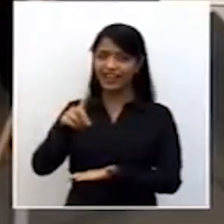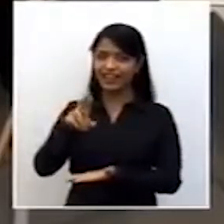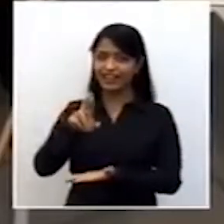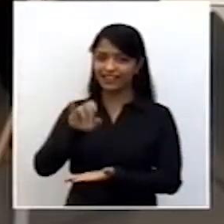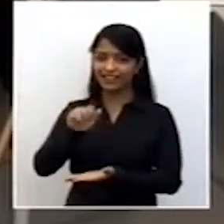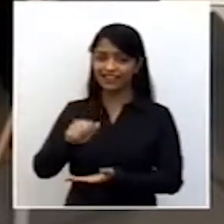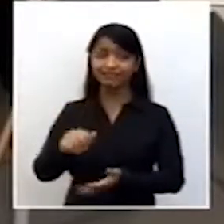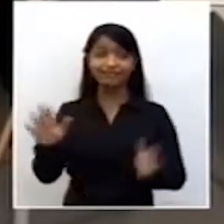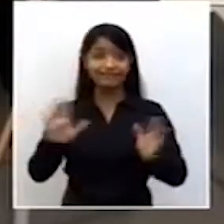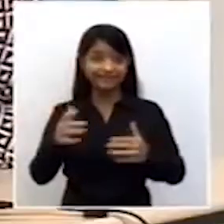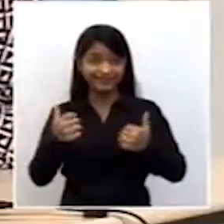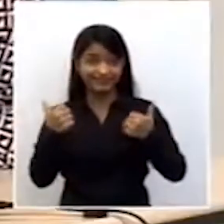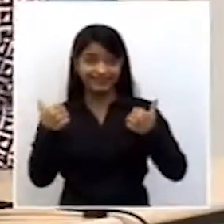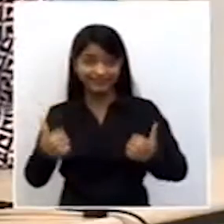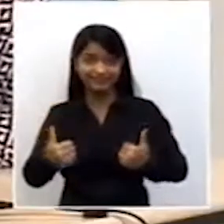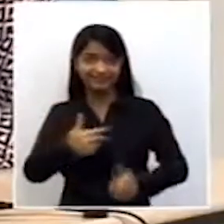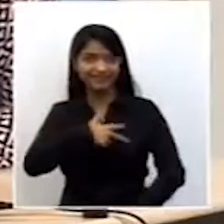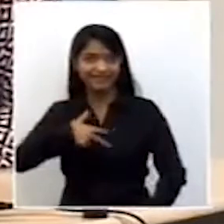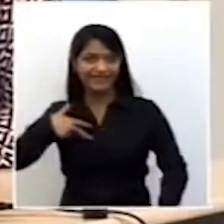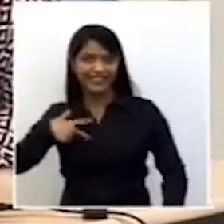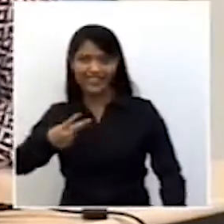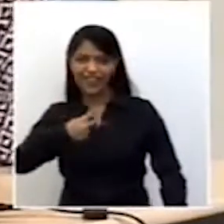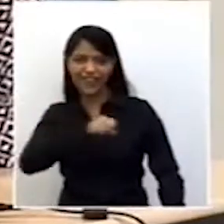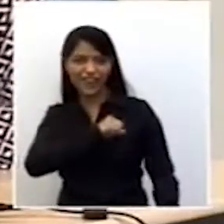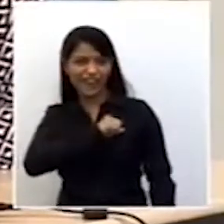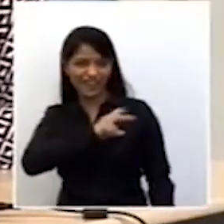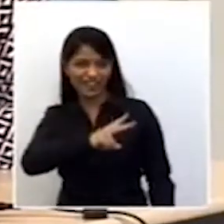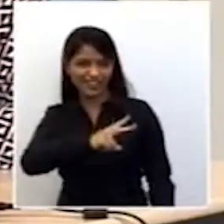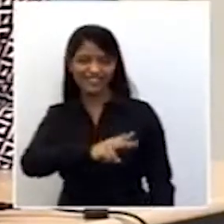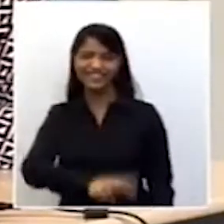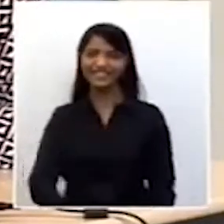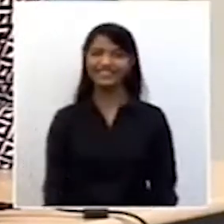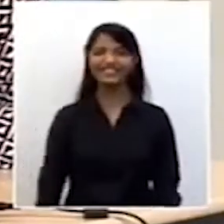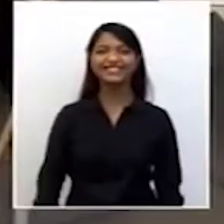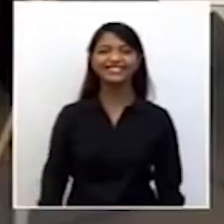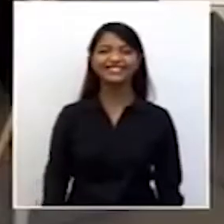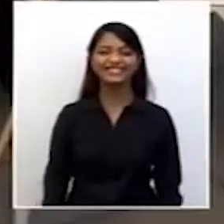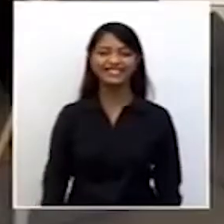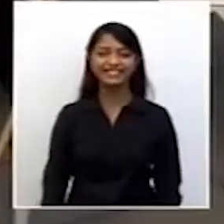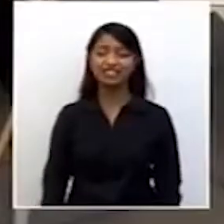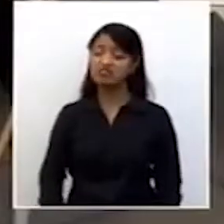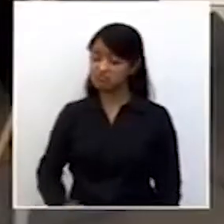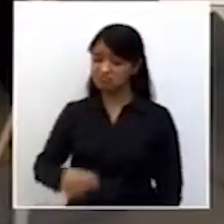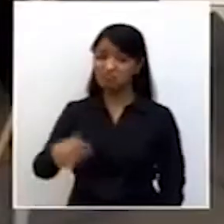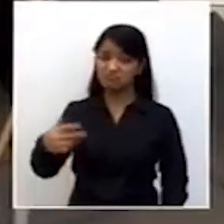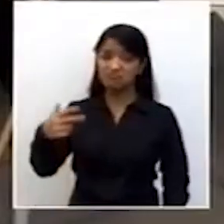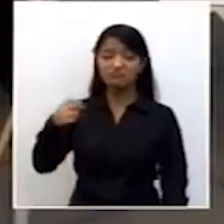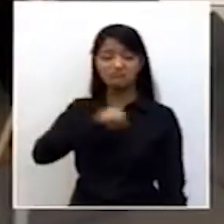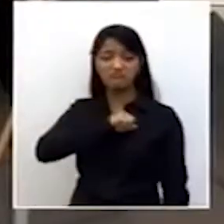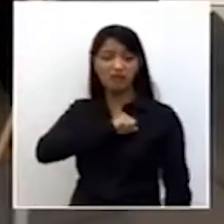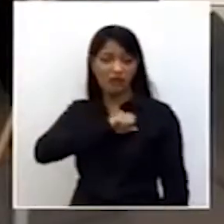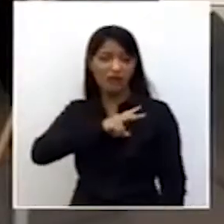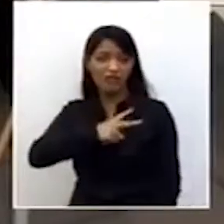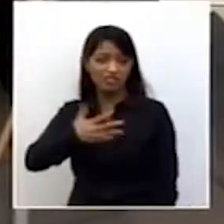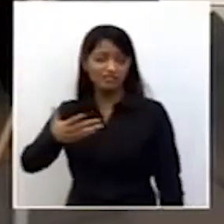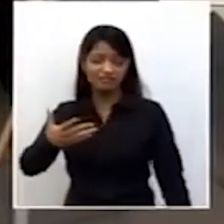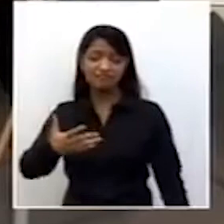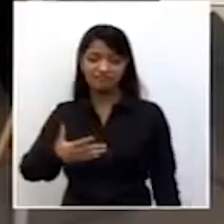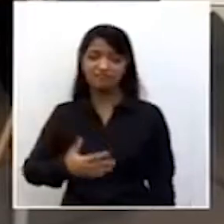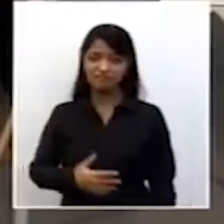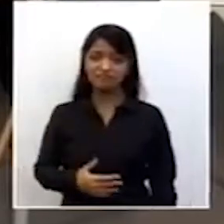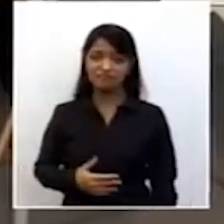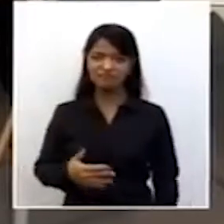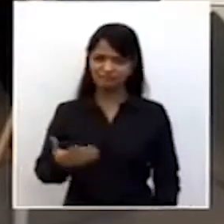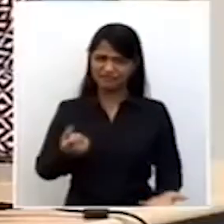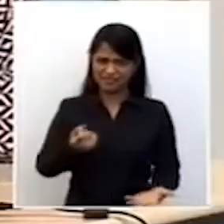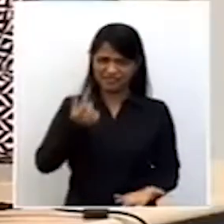Belê? Pode pá, é nóis! Pode pá, é nóis. Pode pá. Vocês